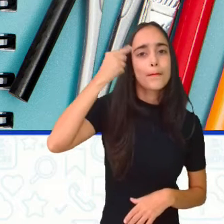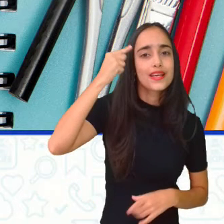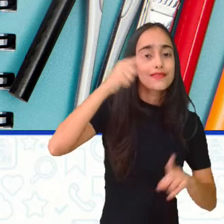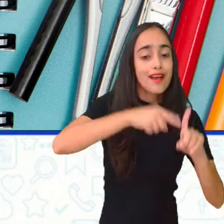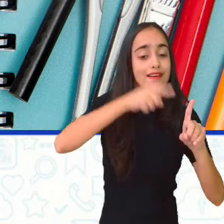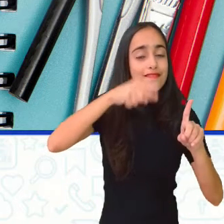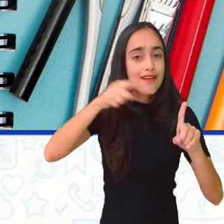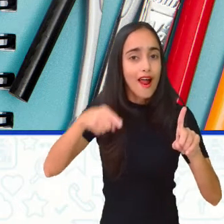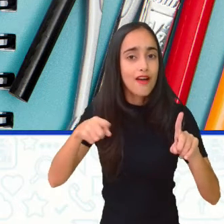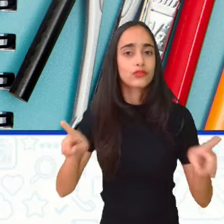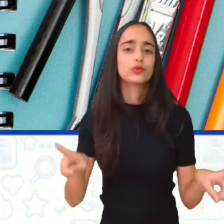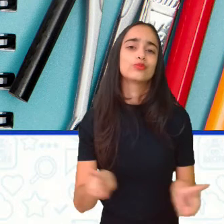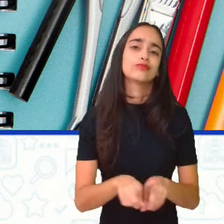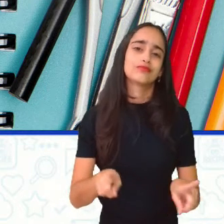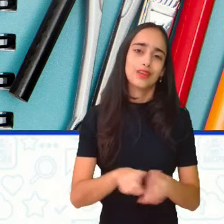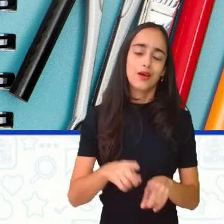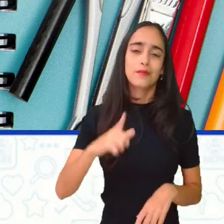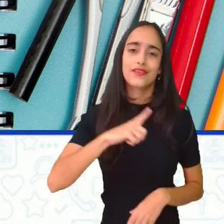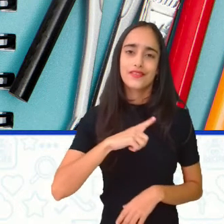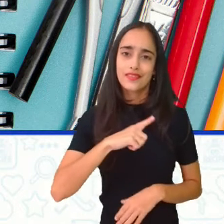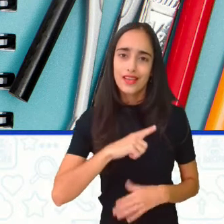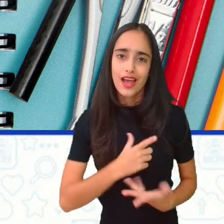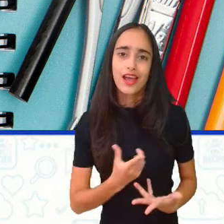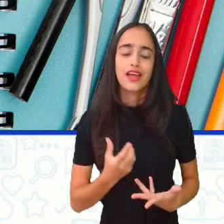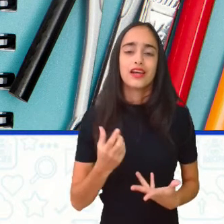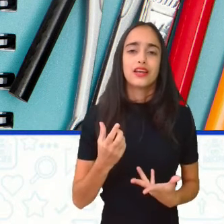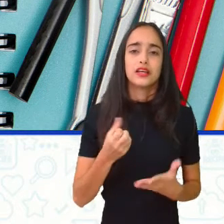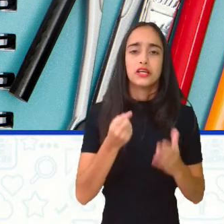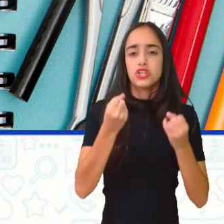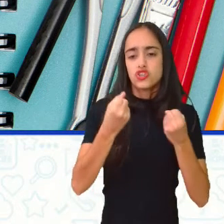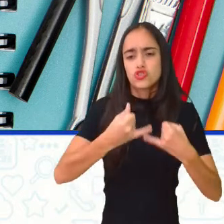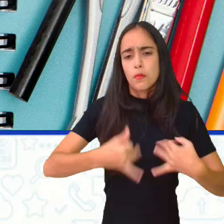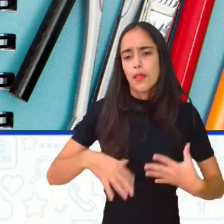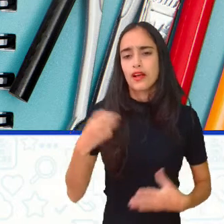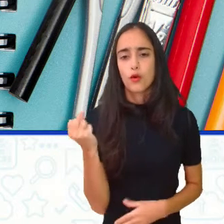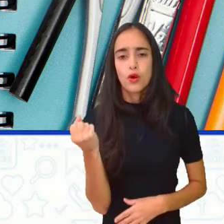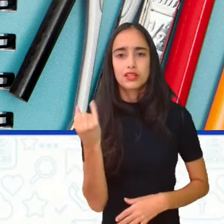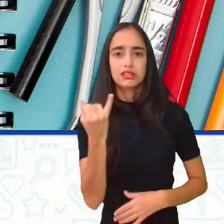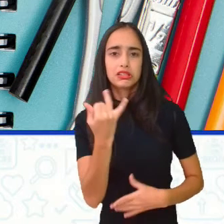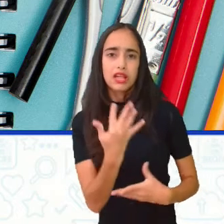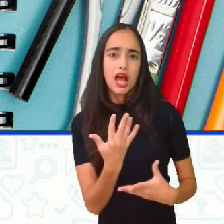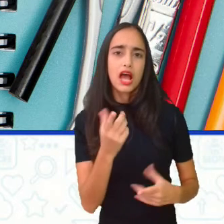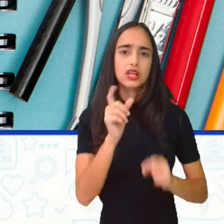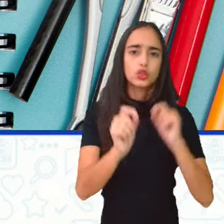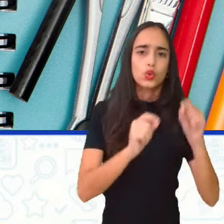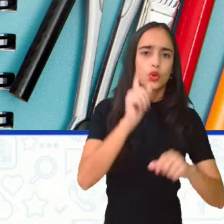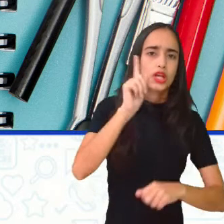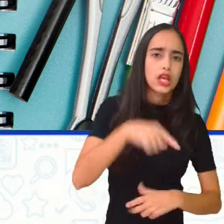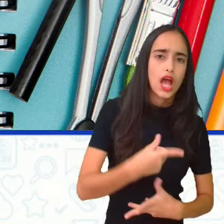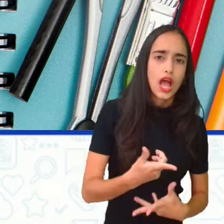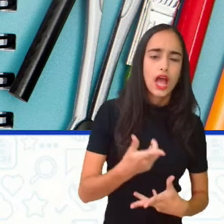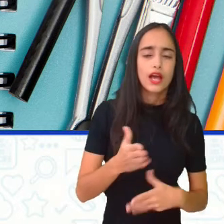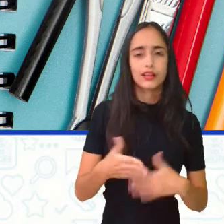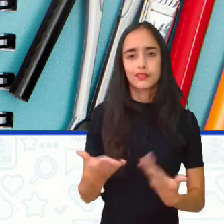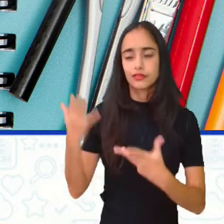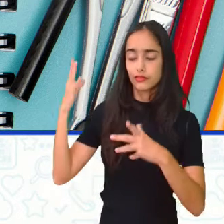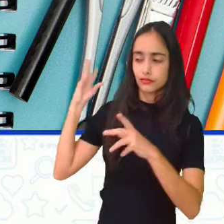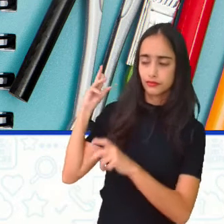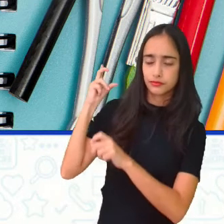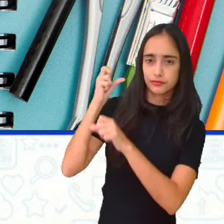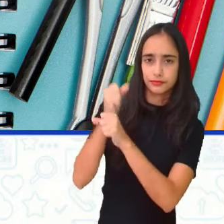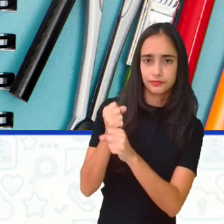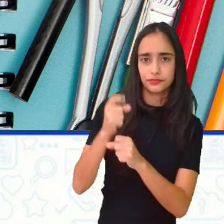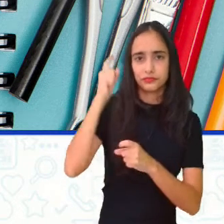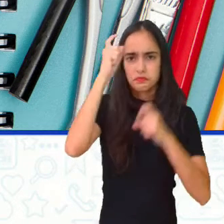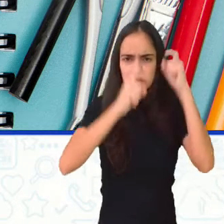de equiparar quantidade e qualidade, né? Então, o resumo informativo é aquele que não vai estar tão preocupado com o conceito, mas